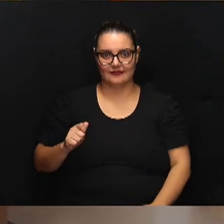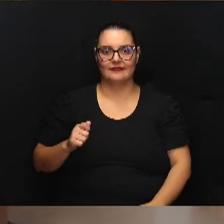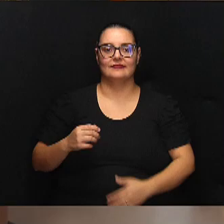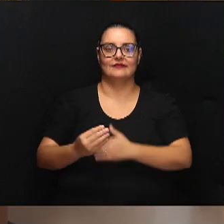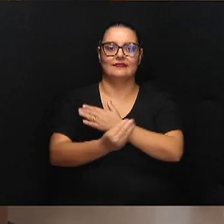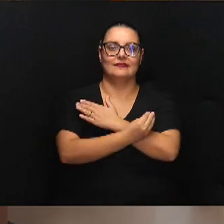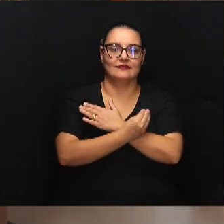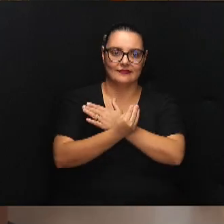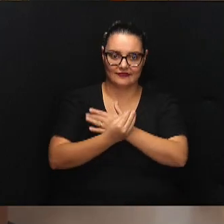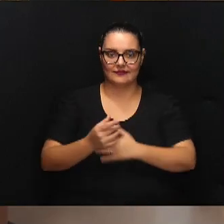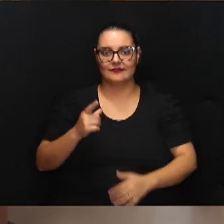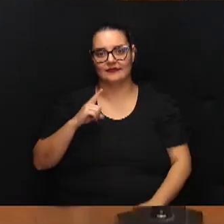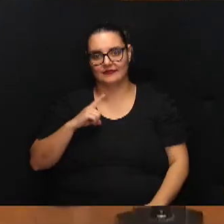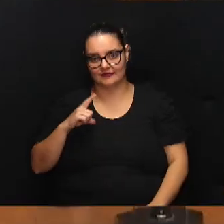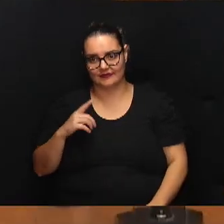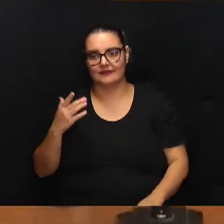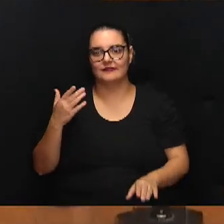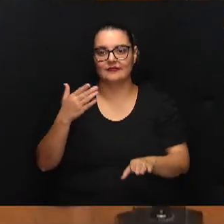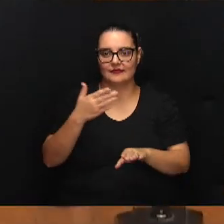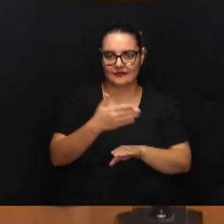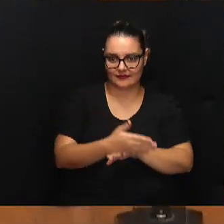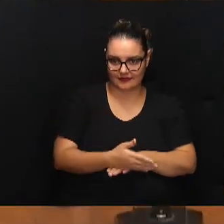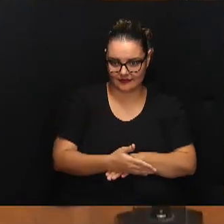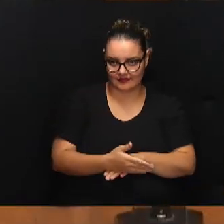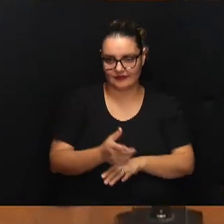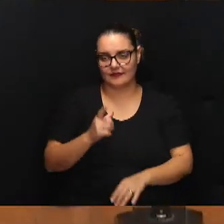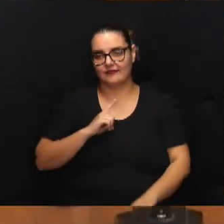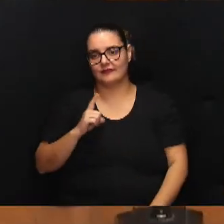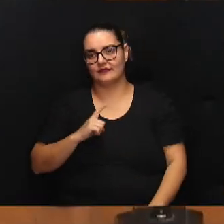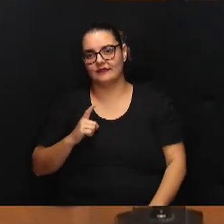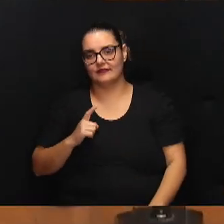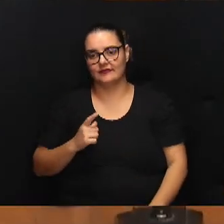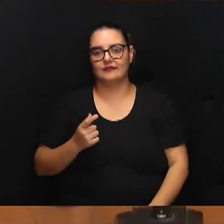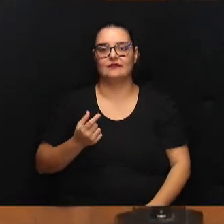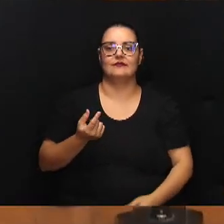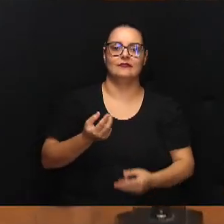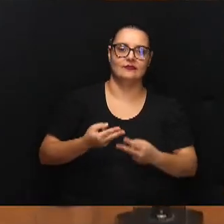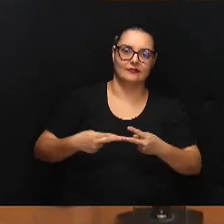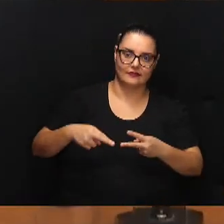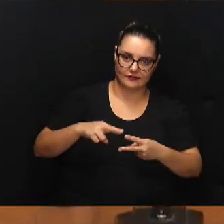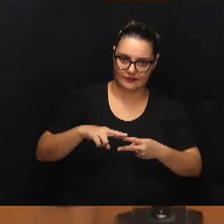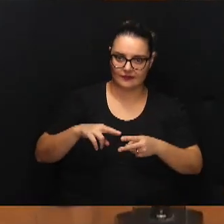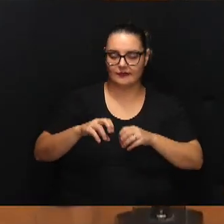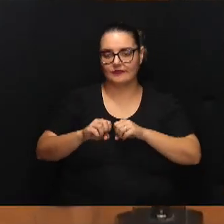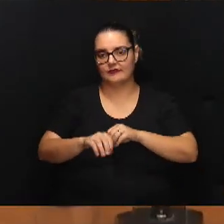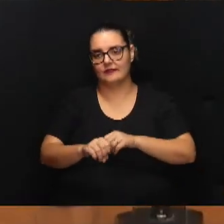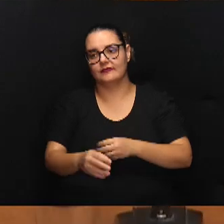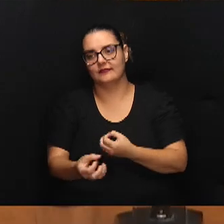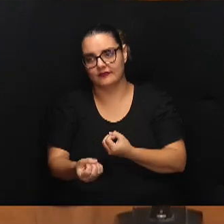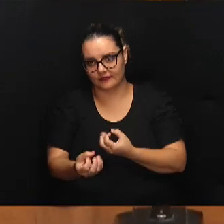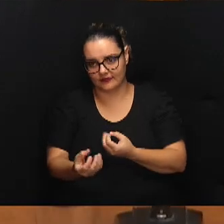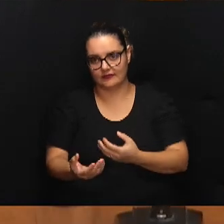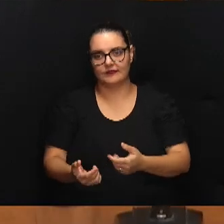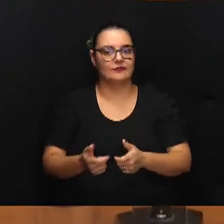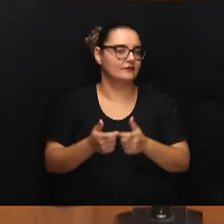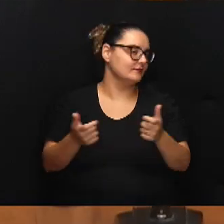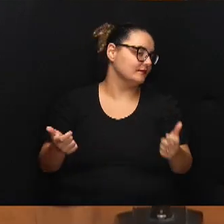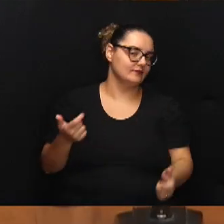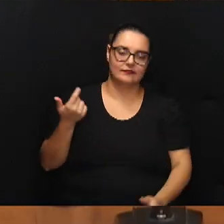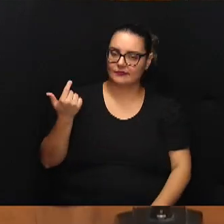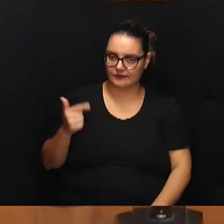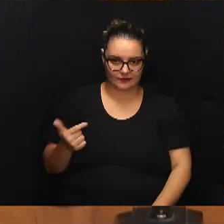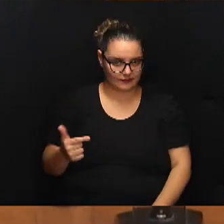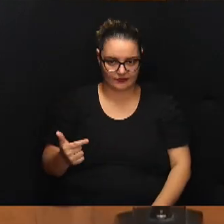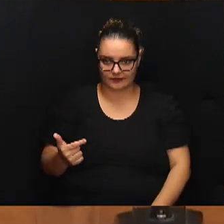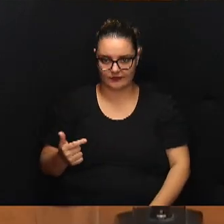cuida, tem acesso, né? Teve recurso, informação, educação, mas a maioria não tem. Então, a